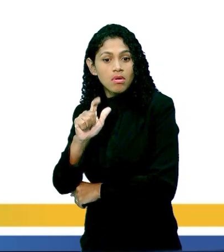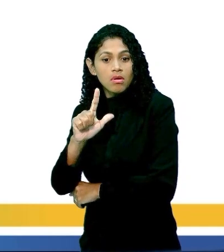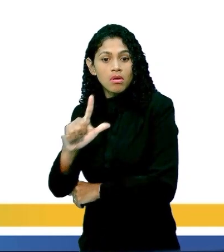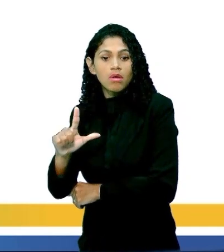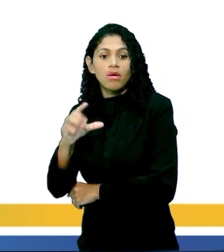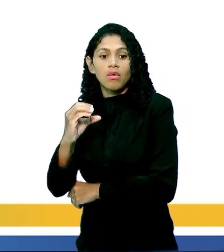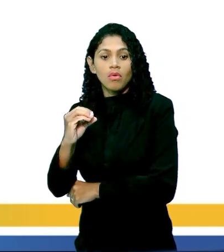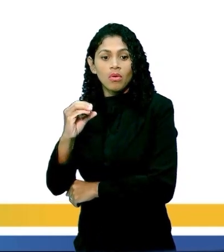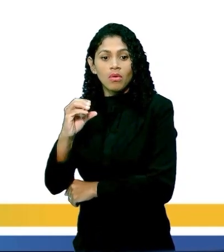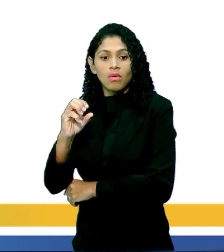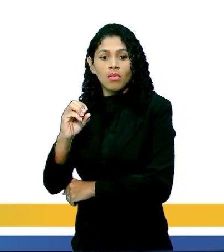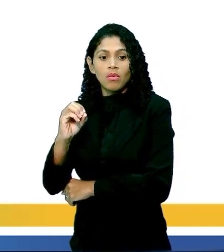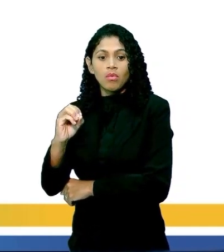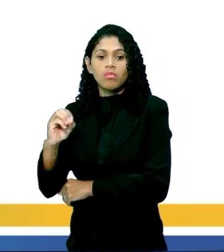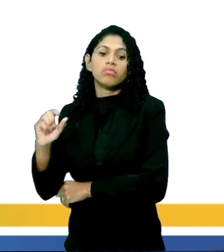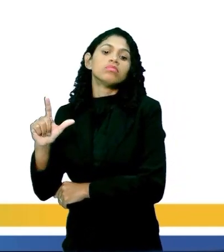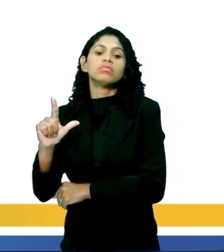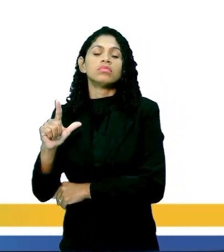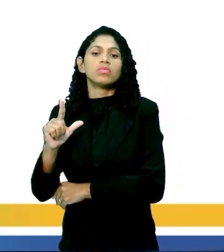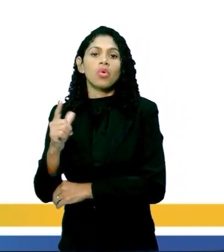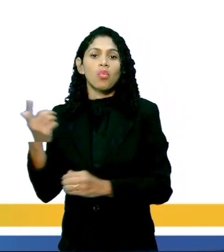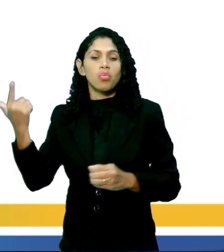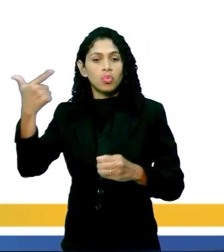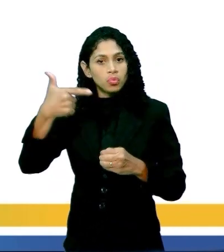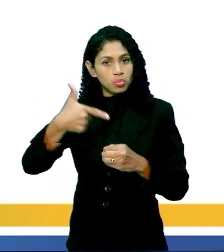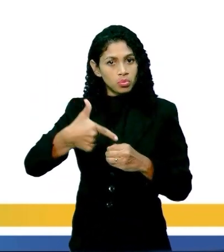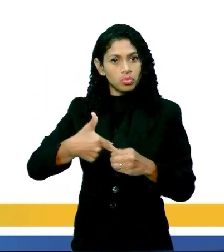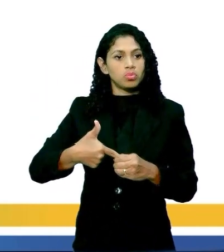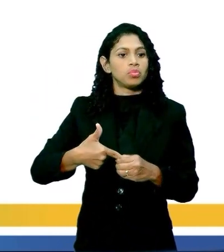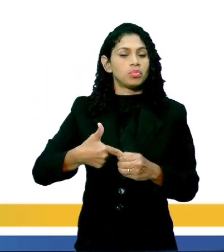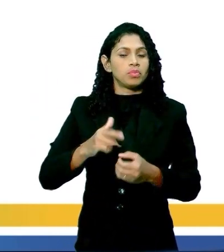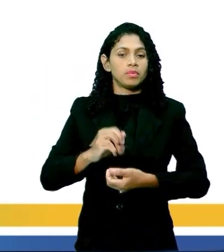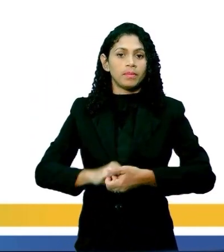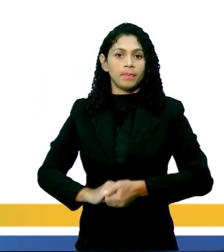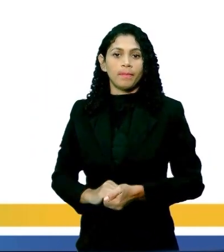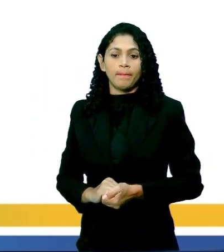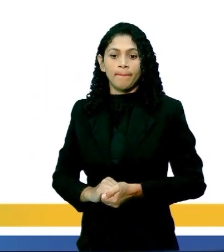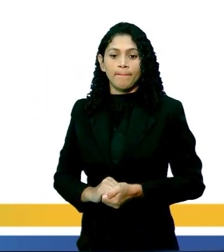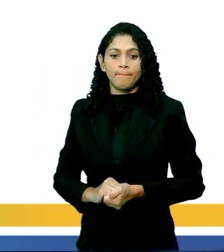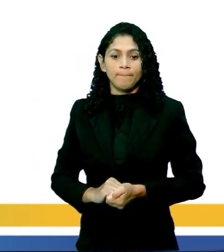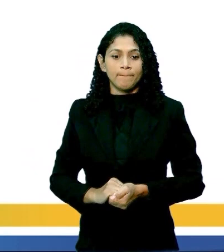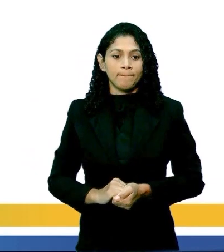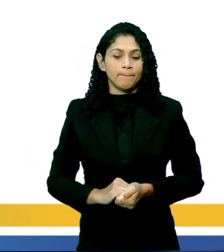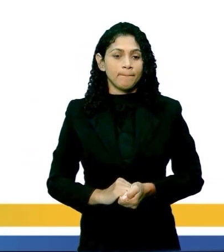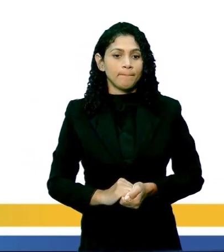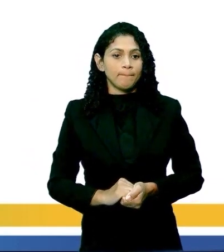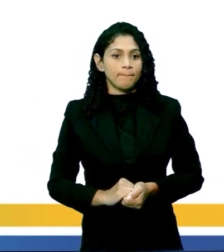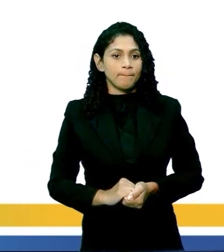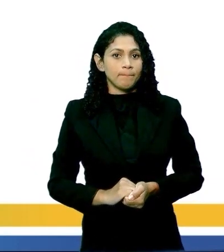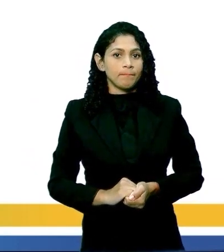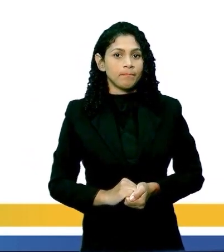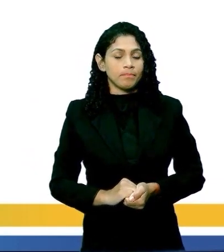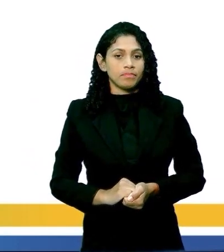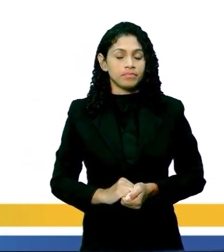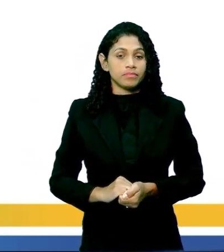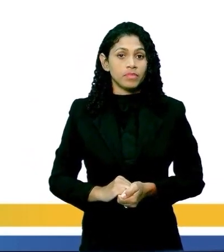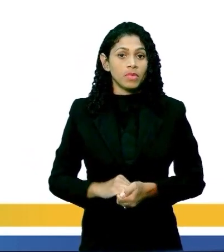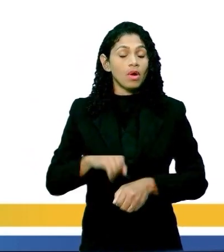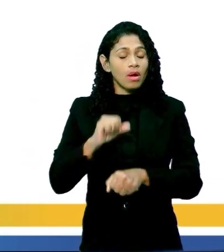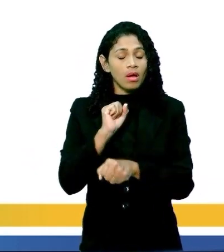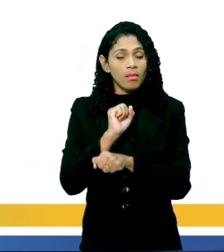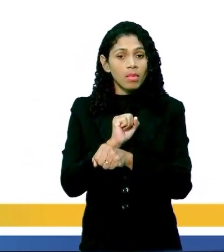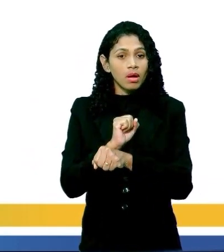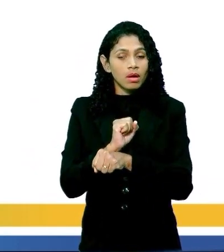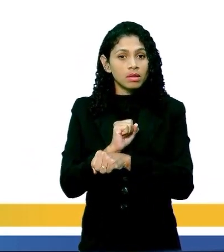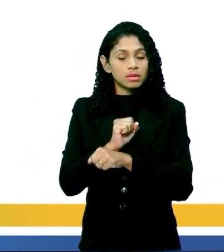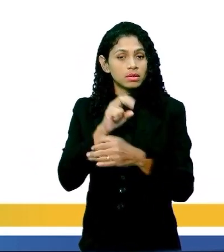comentário sobre o texto O Açúcar e a Cana-de-Açúcar, tá? Vamos lá à nossa questão. Vamos